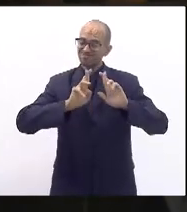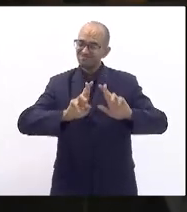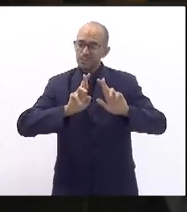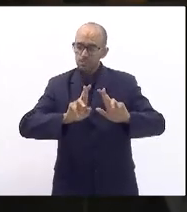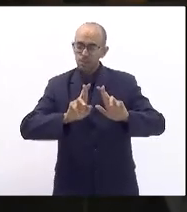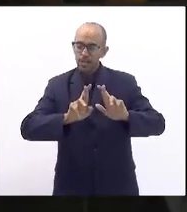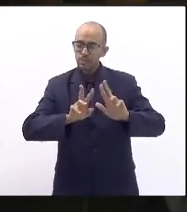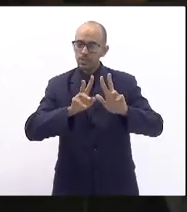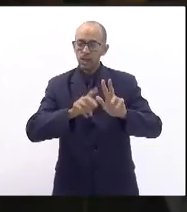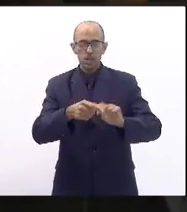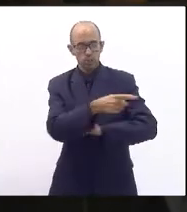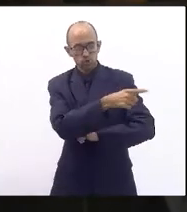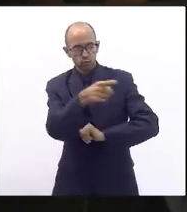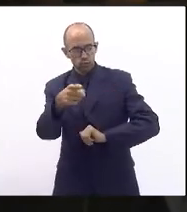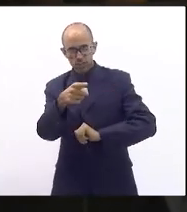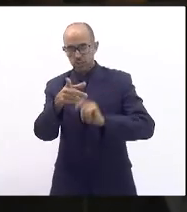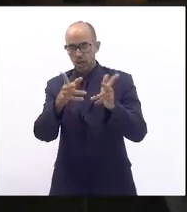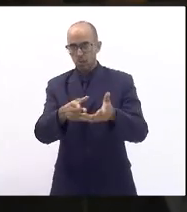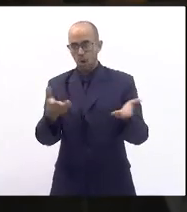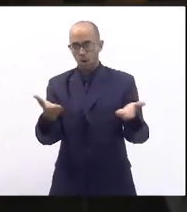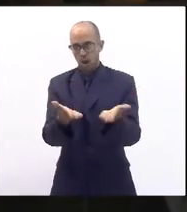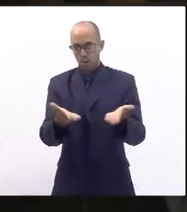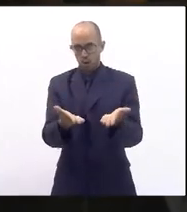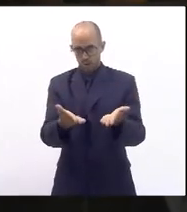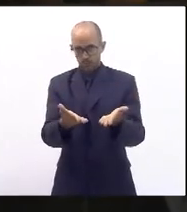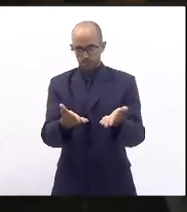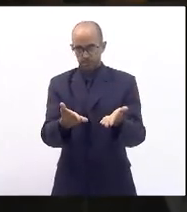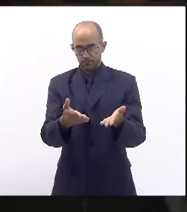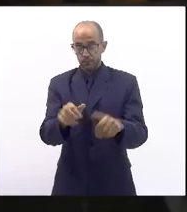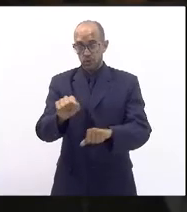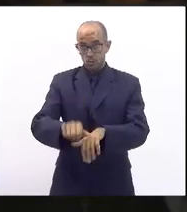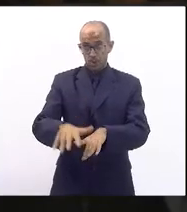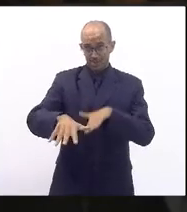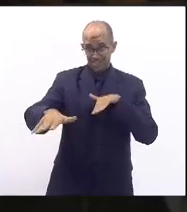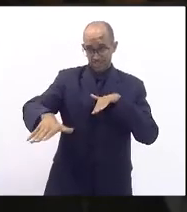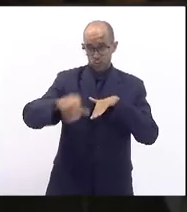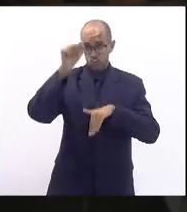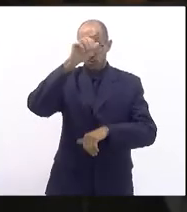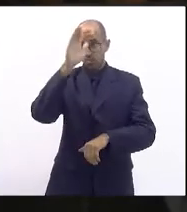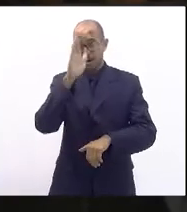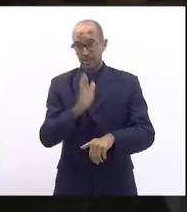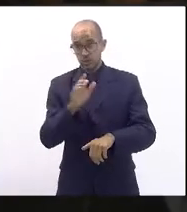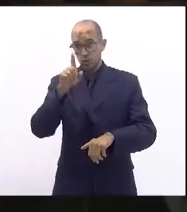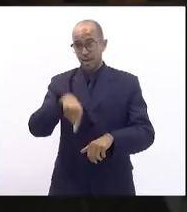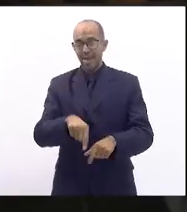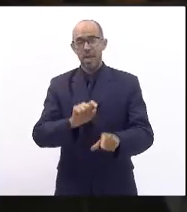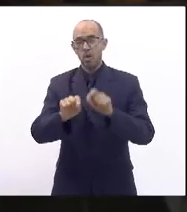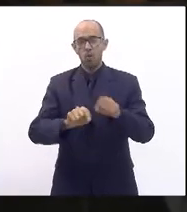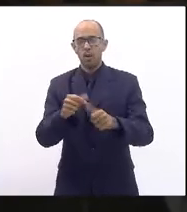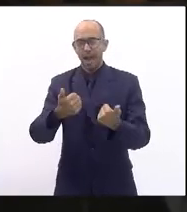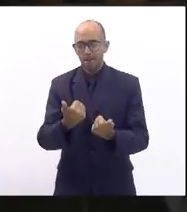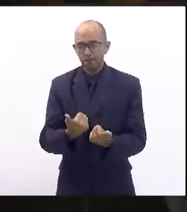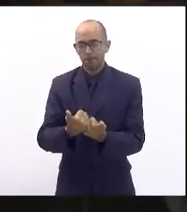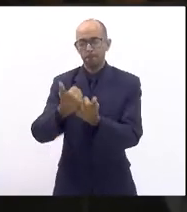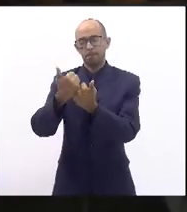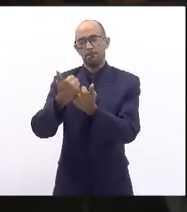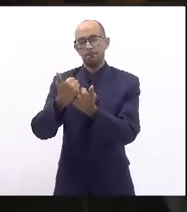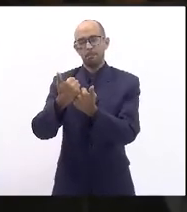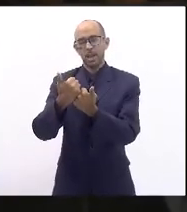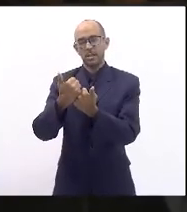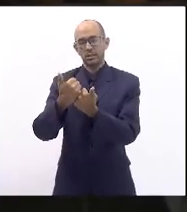como neste momento e o exército brasileiro é o Esteio desta nação